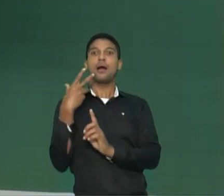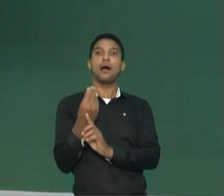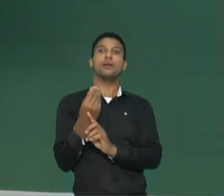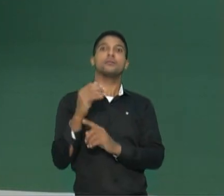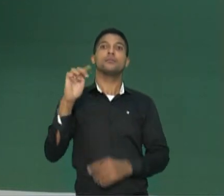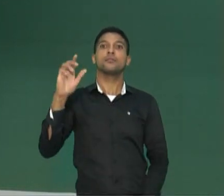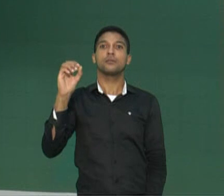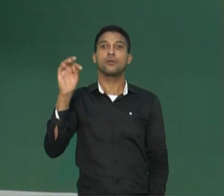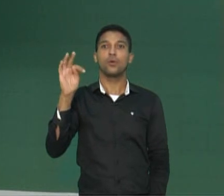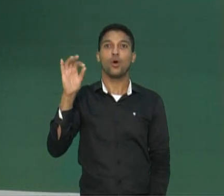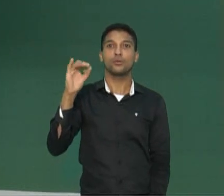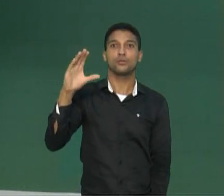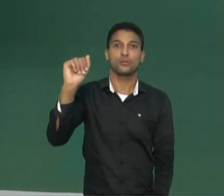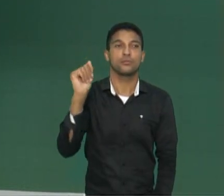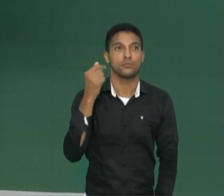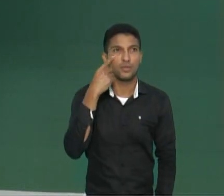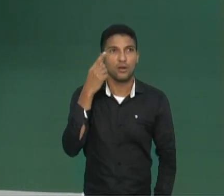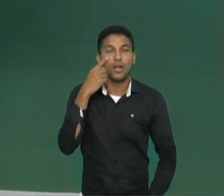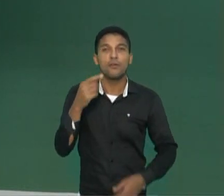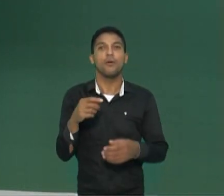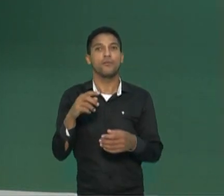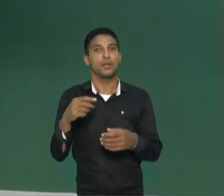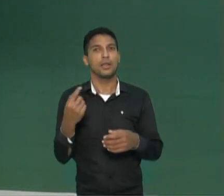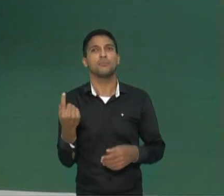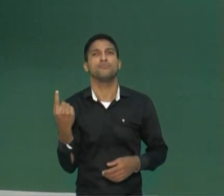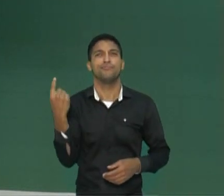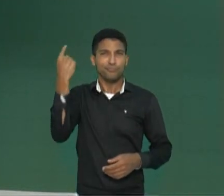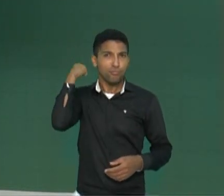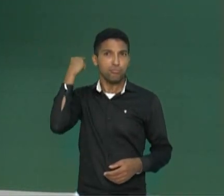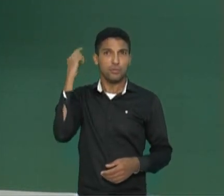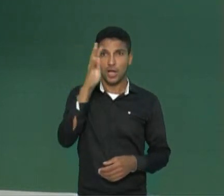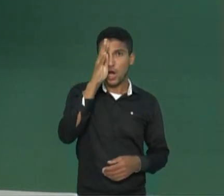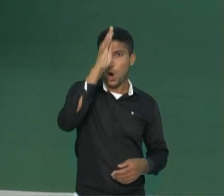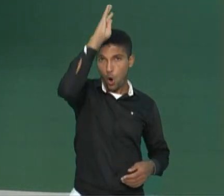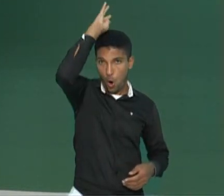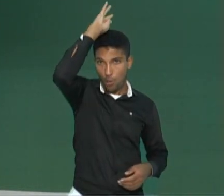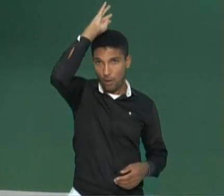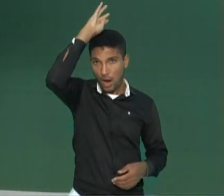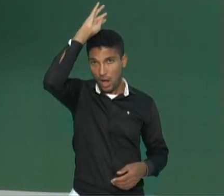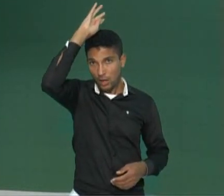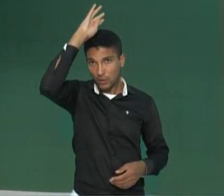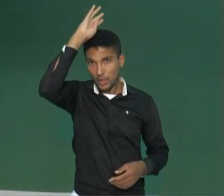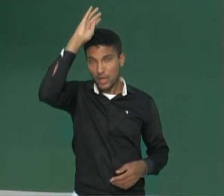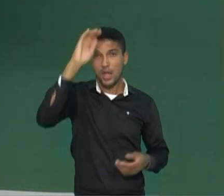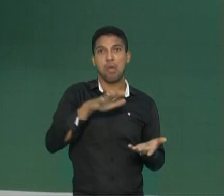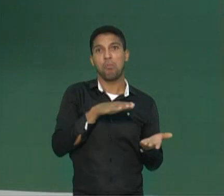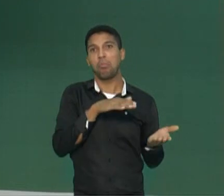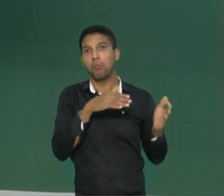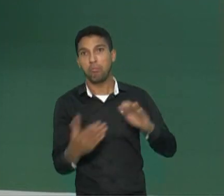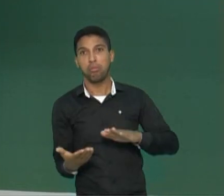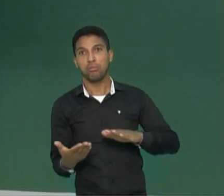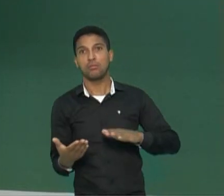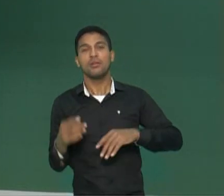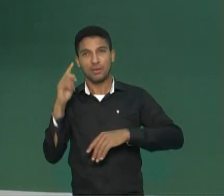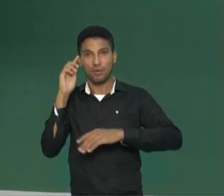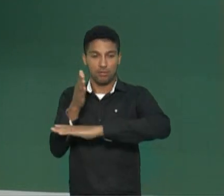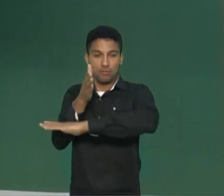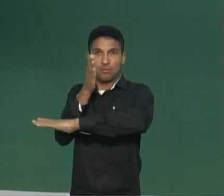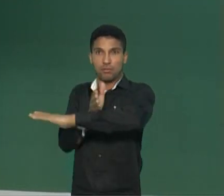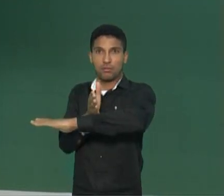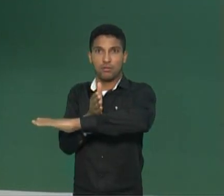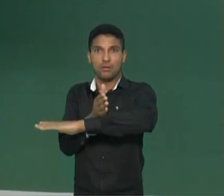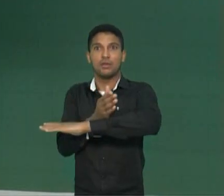igreja, depois, né, daquela decadência de Roma, que dividiu entre o Império Romano do Ocidente e